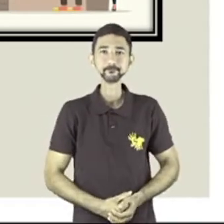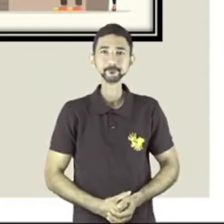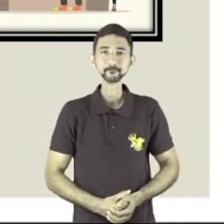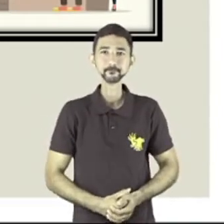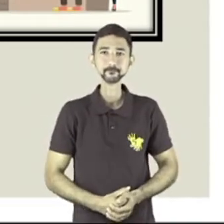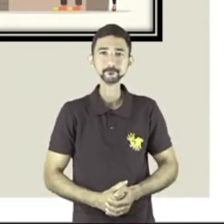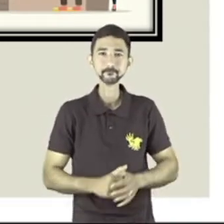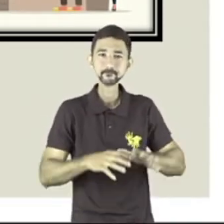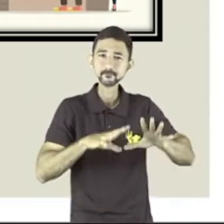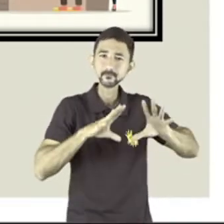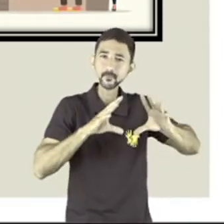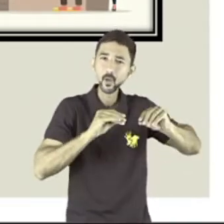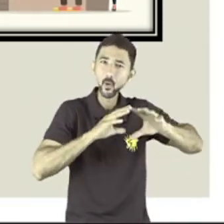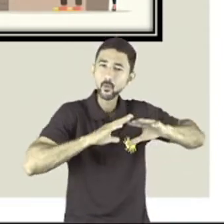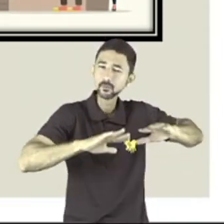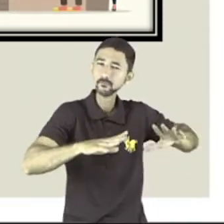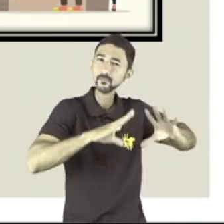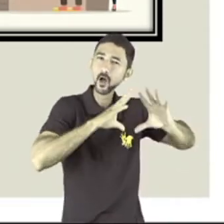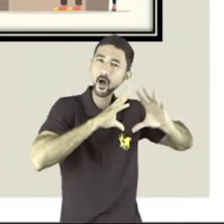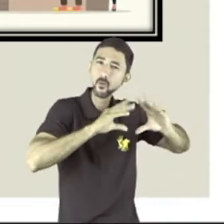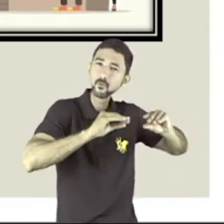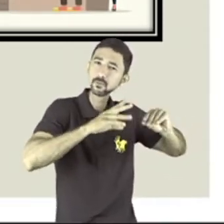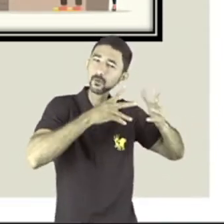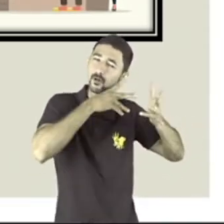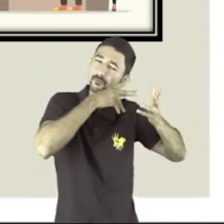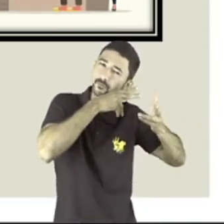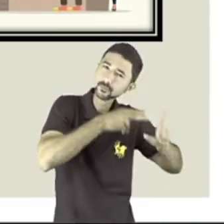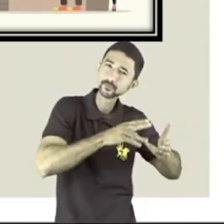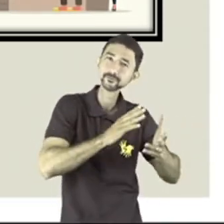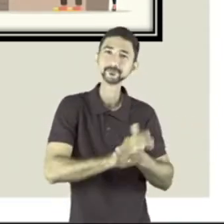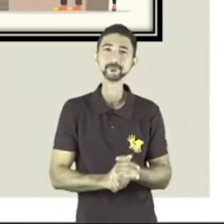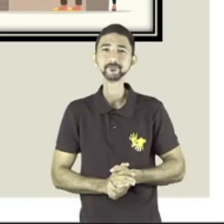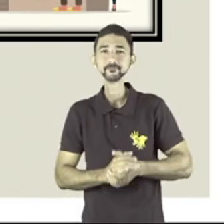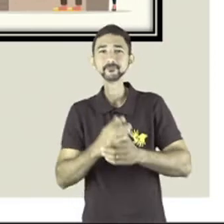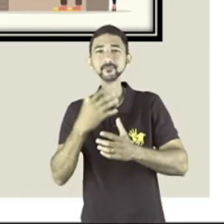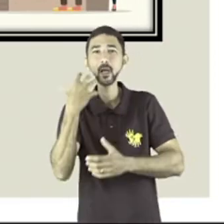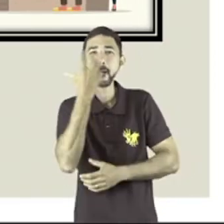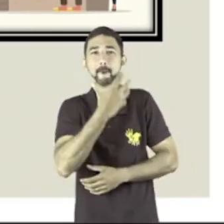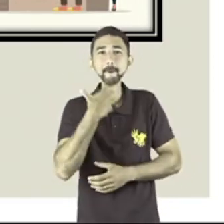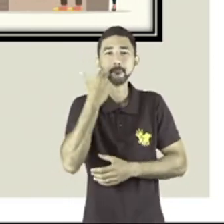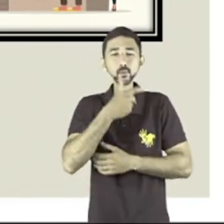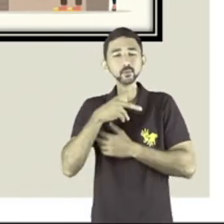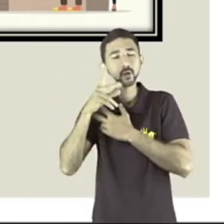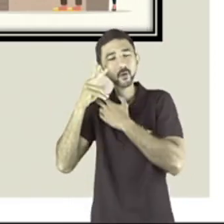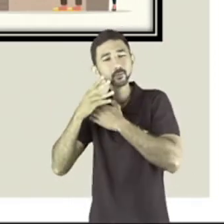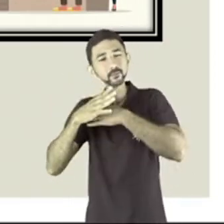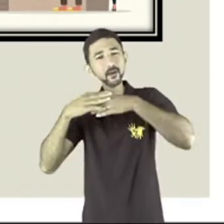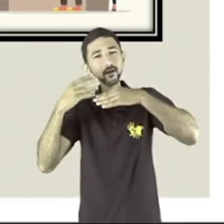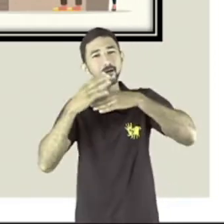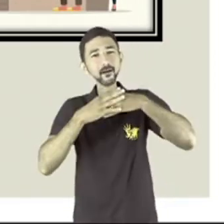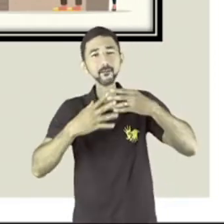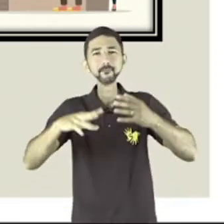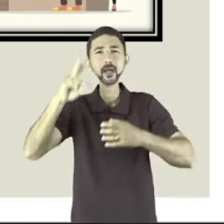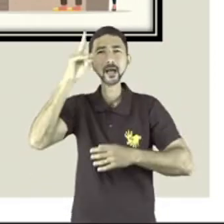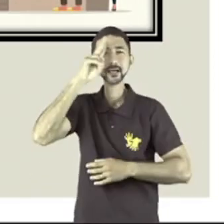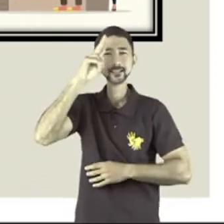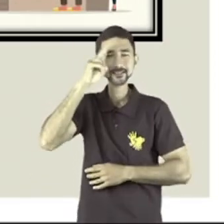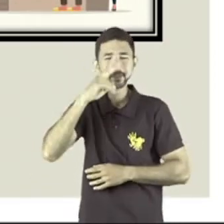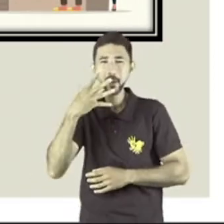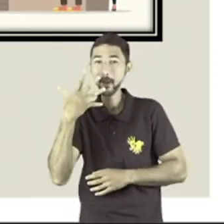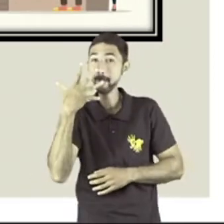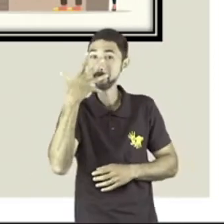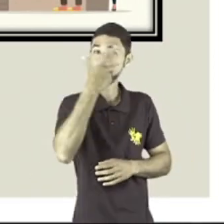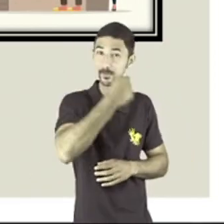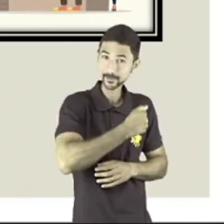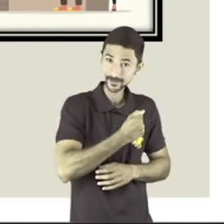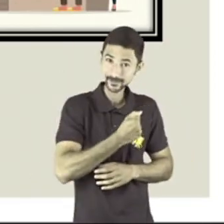Uma caminha macia. Uma canção de ninar. Uma história bem